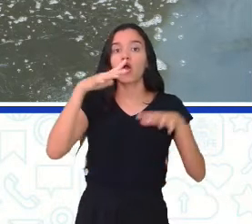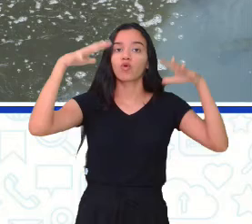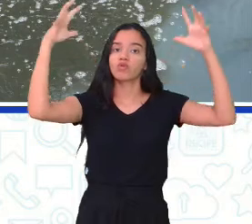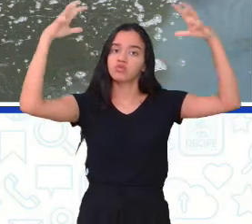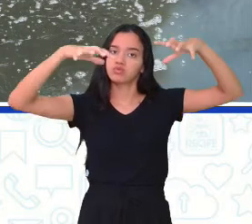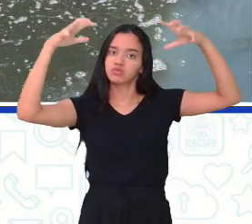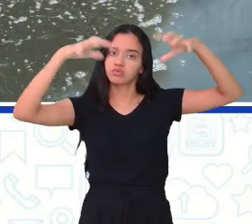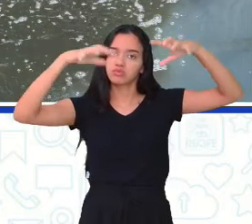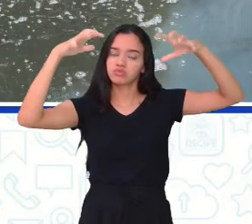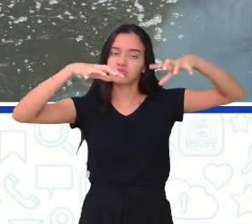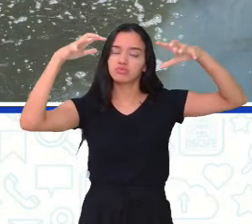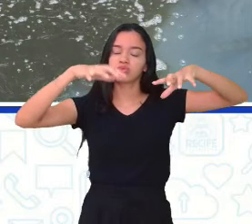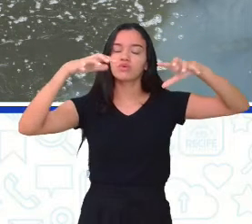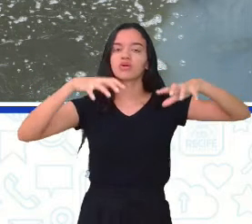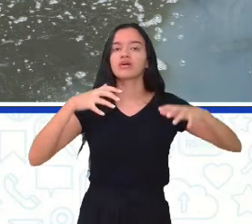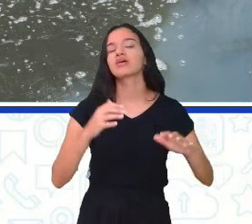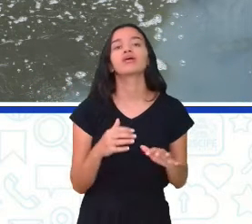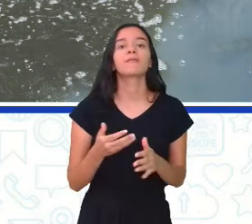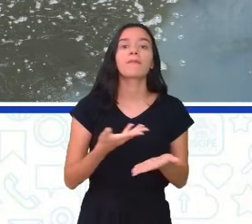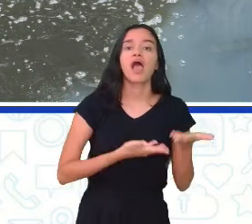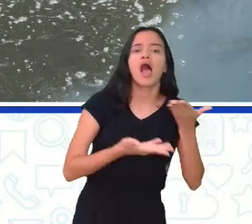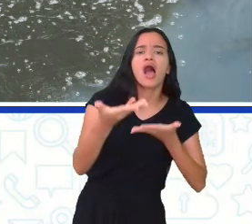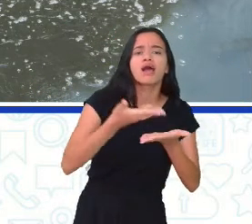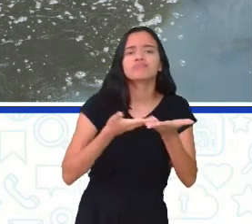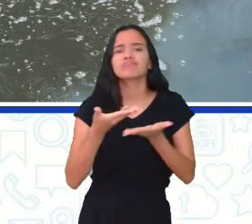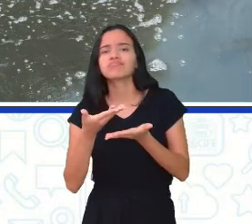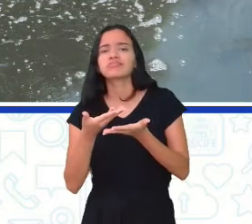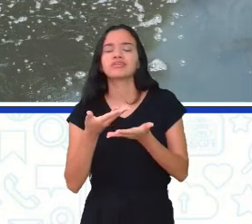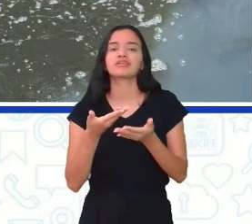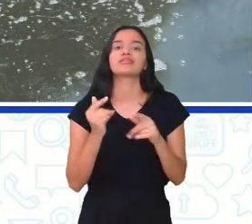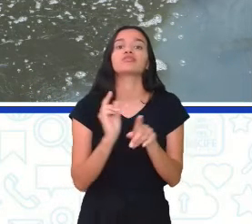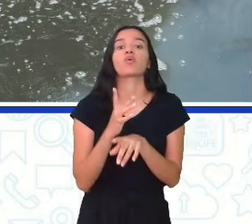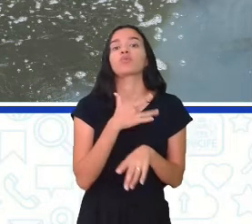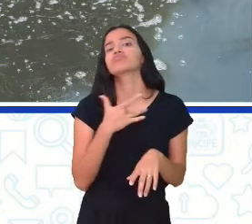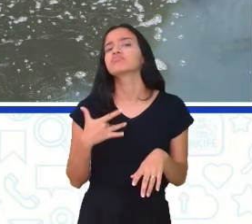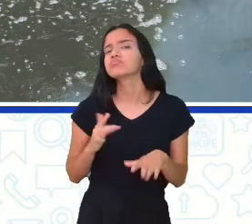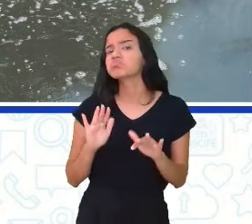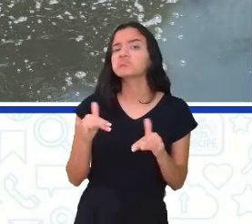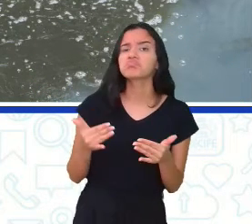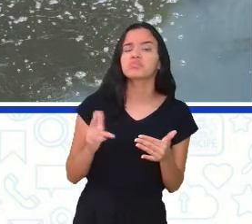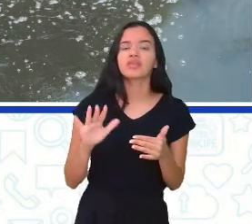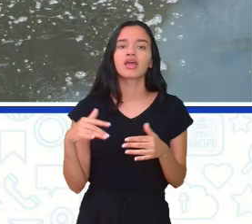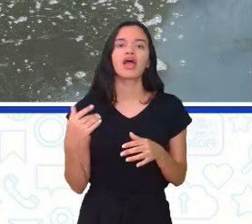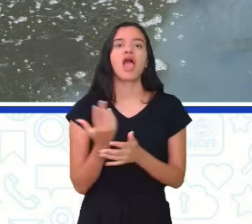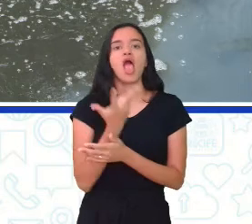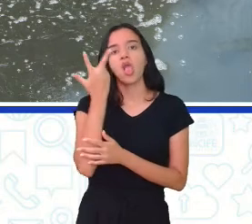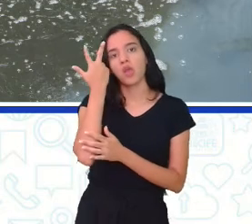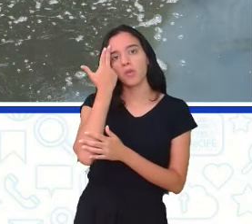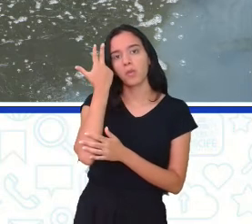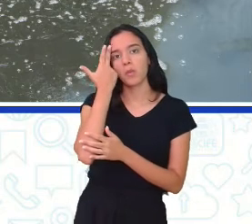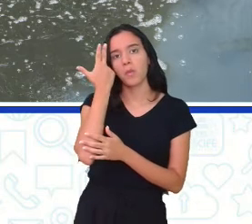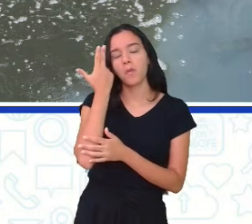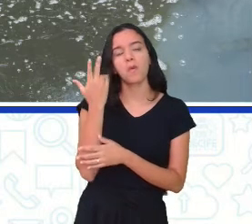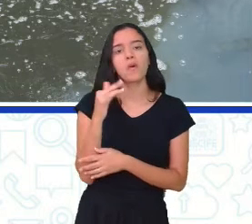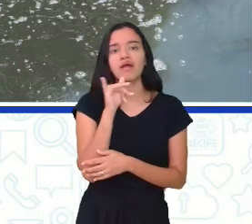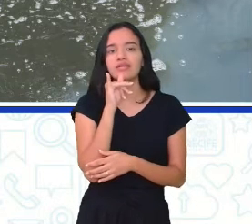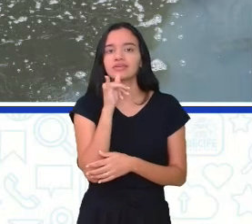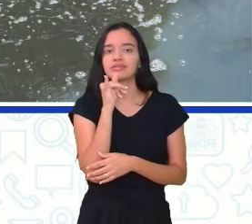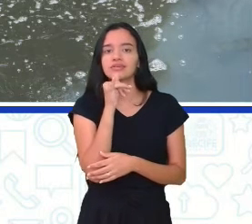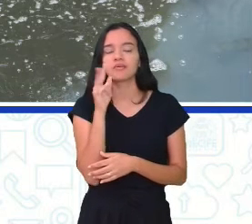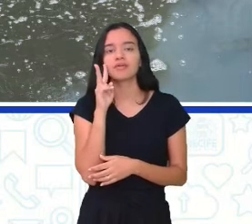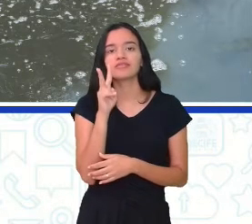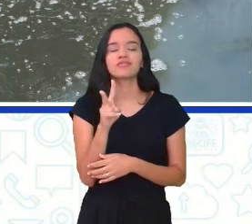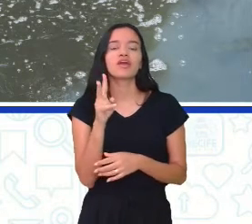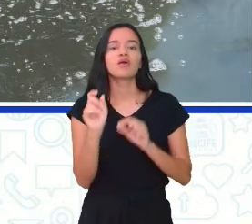chuva, qual é a relação que elas têm, né, com saúde? Ora, é muito comum, né, a gente escutar falar